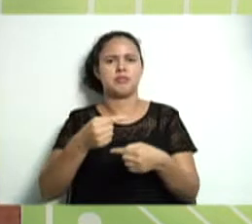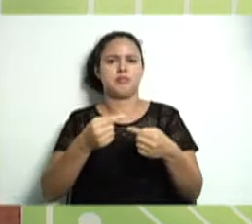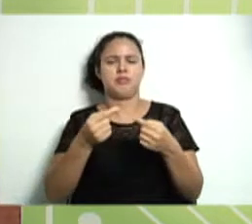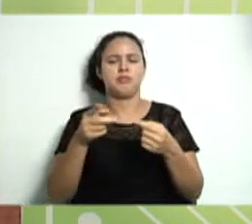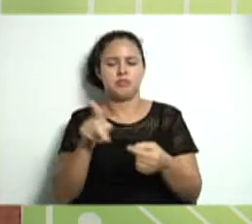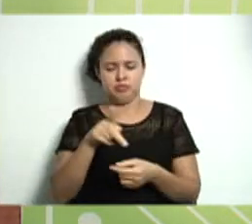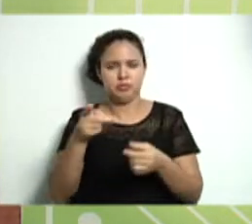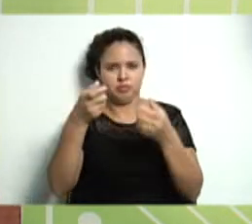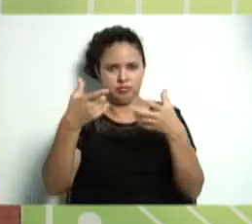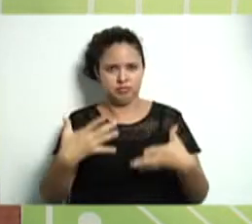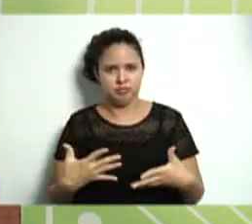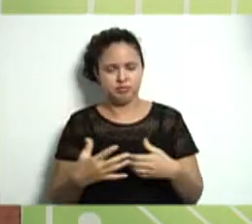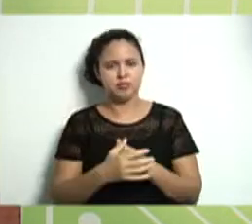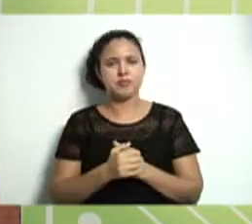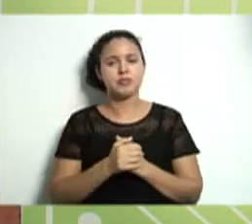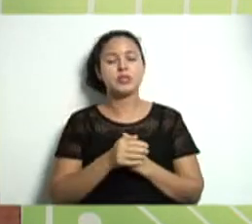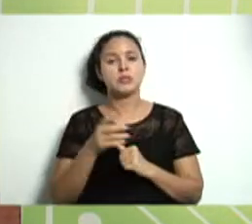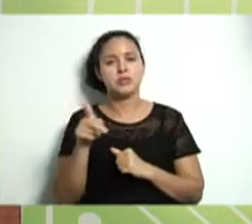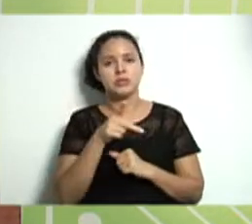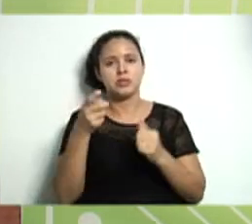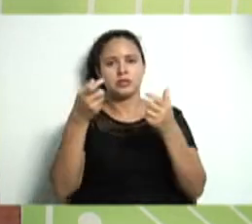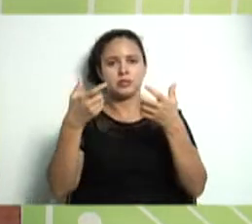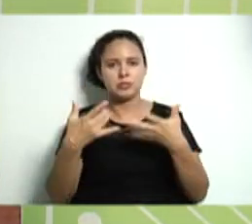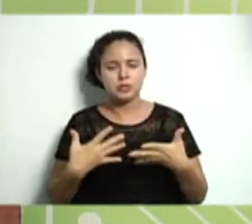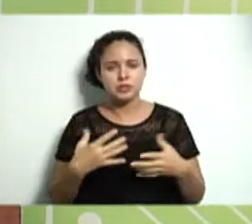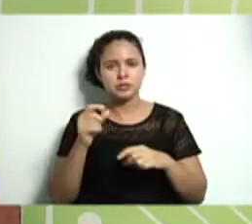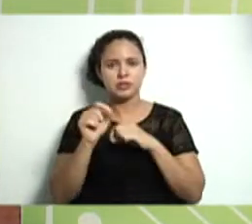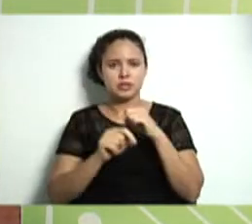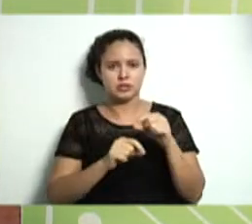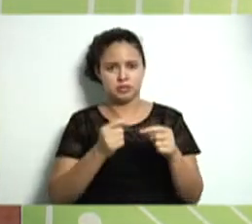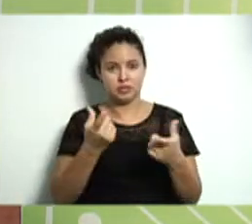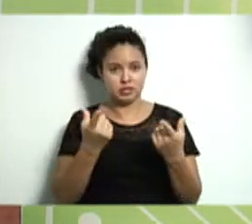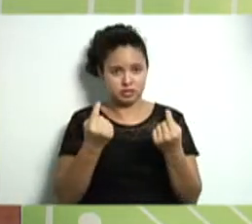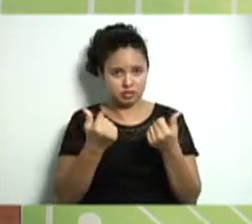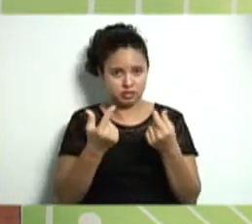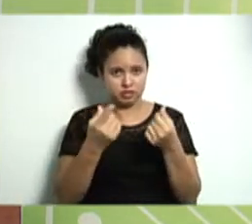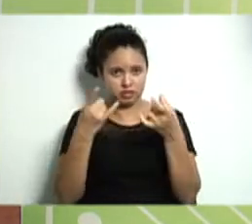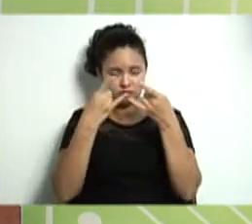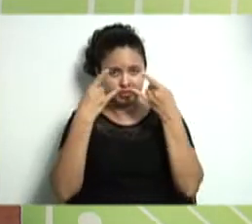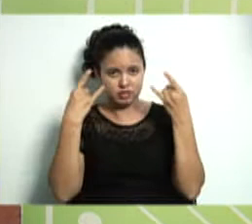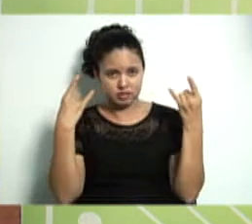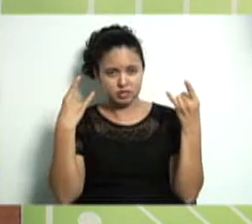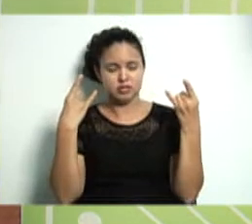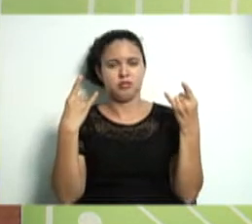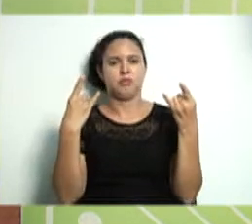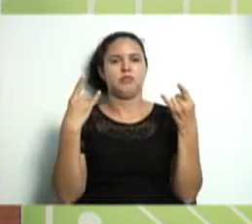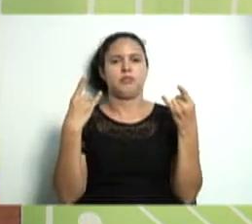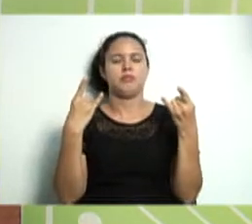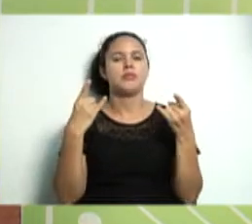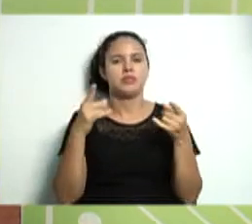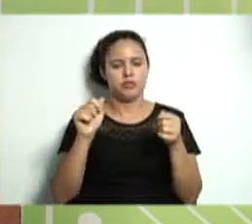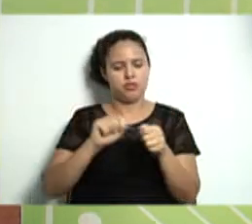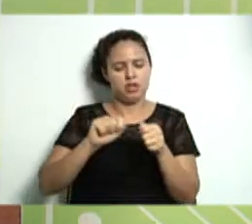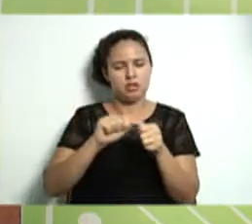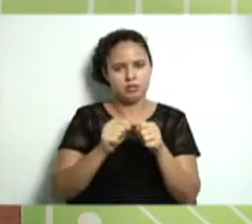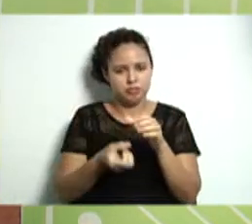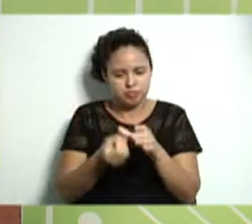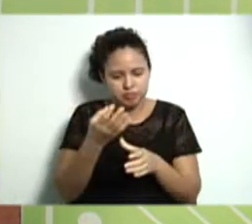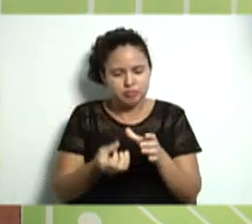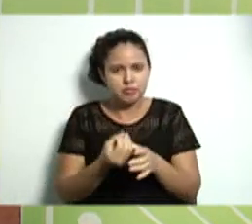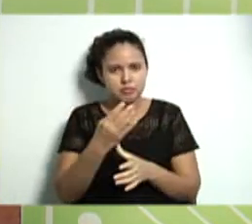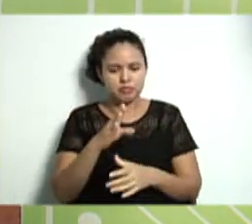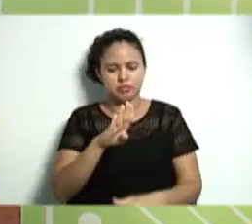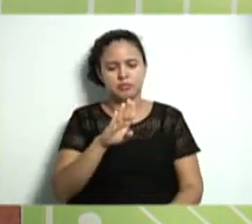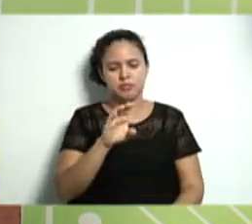ele falou para a gente? Ele falou para a gente que o capitalismo produz bens e serviços com valor